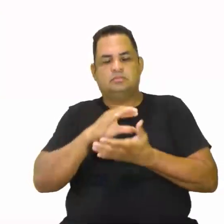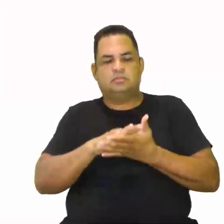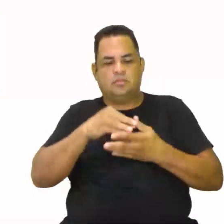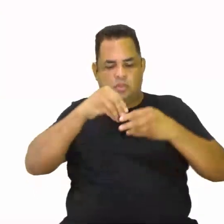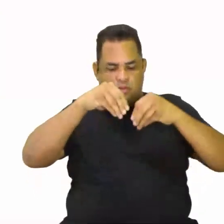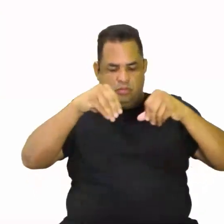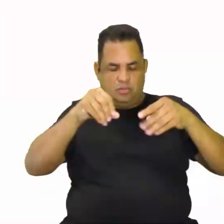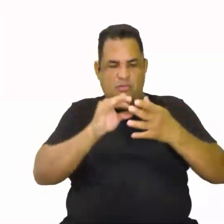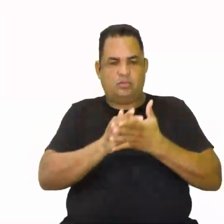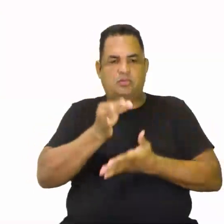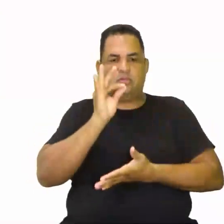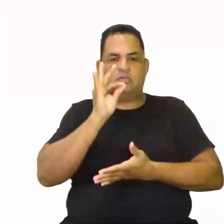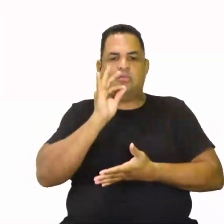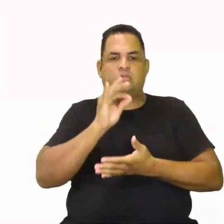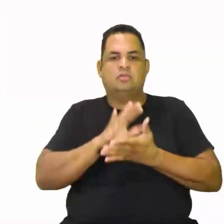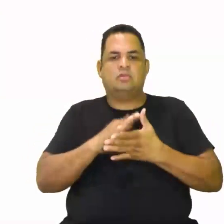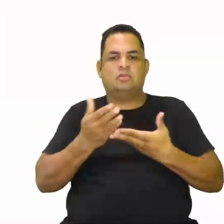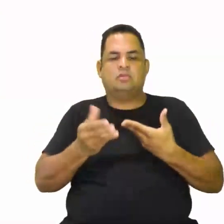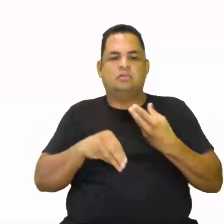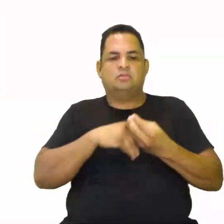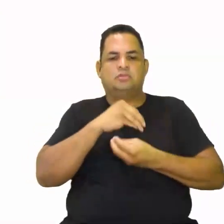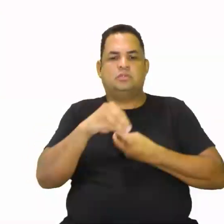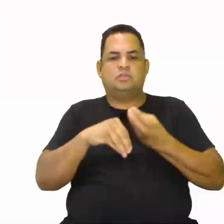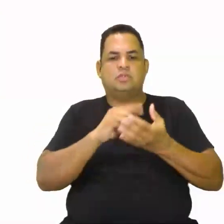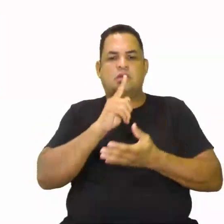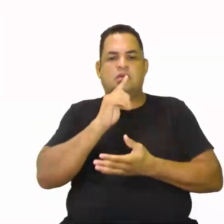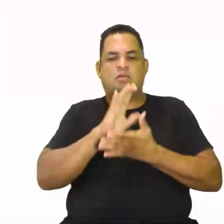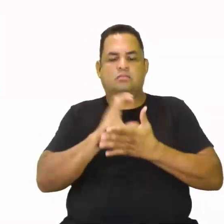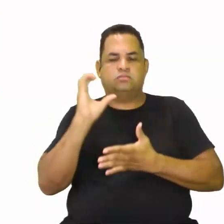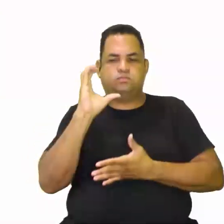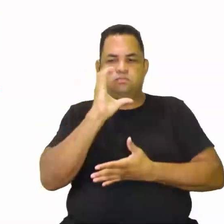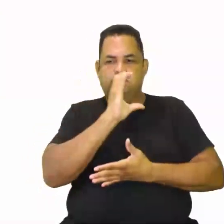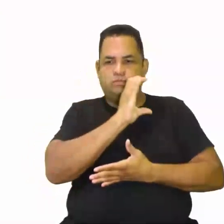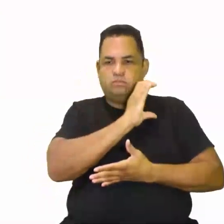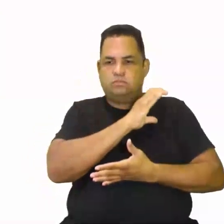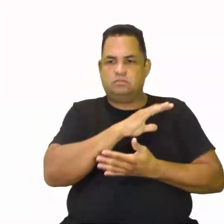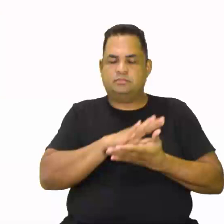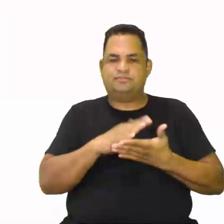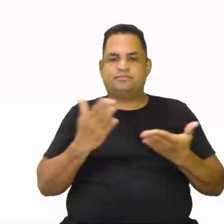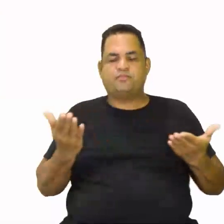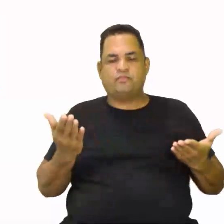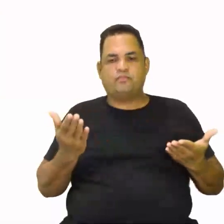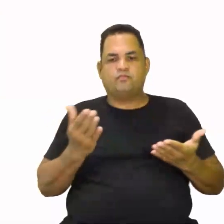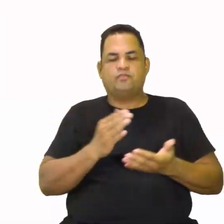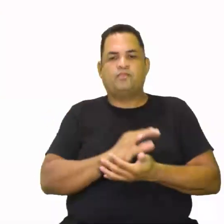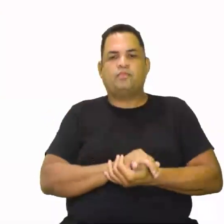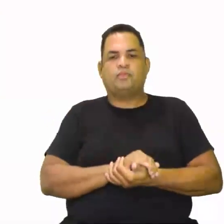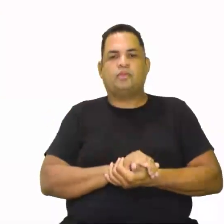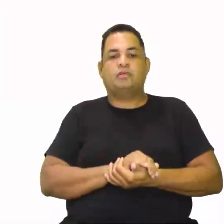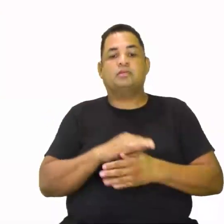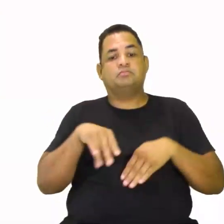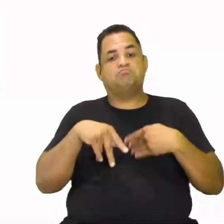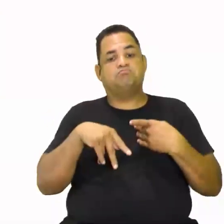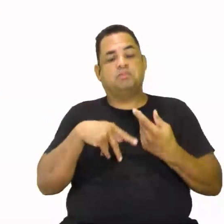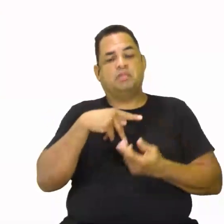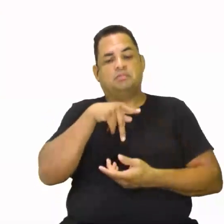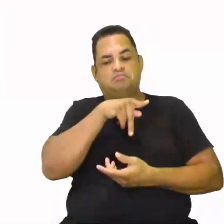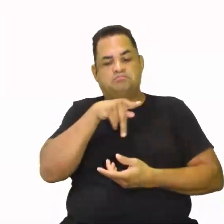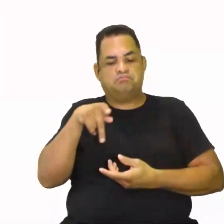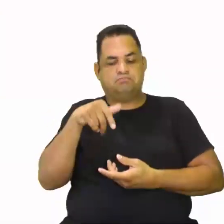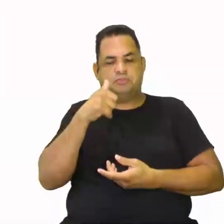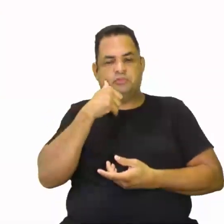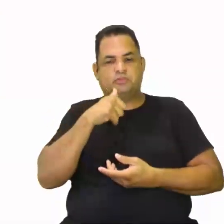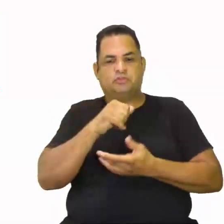no pó do café, que são solúveis em água quente. Conforme a professora Sabrina citou há